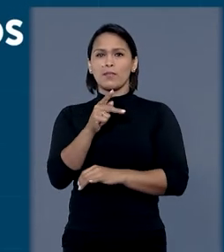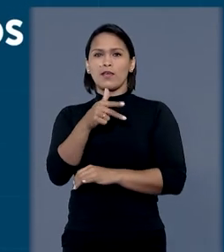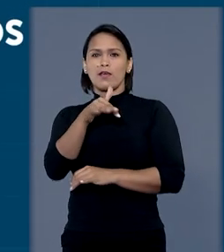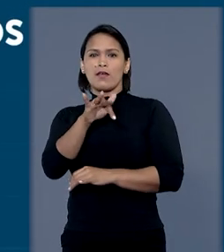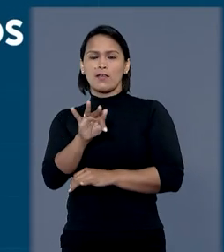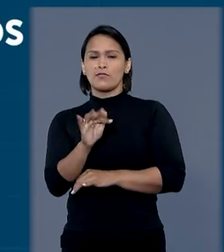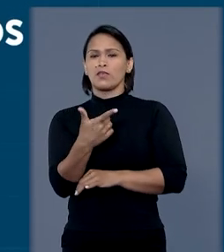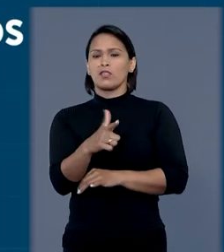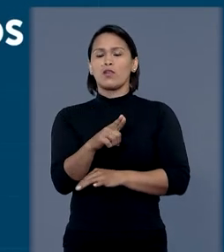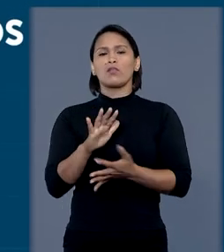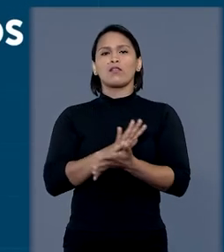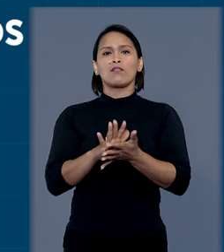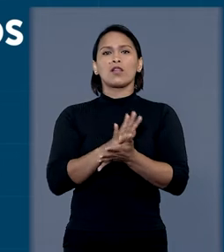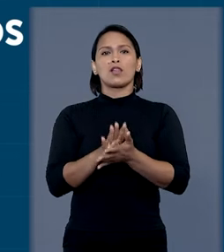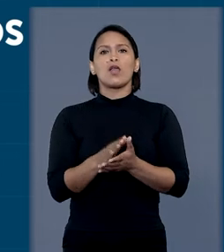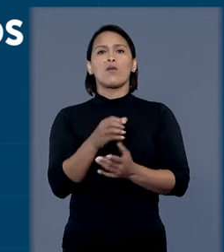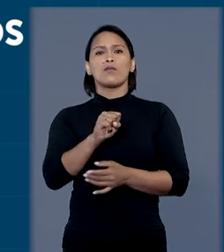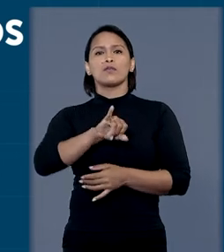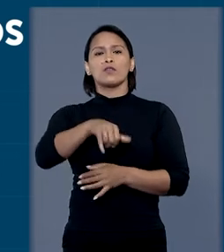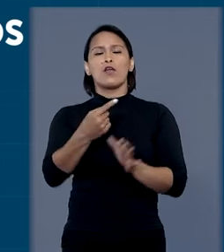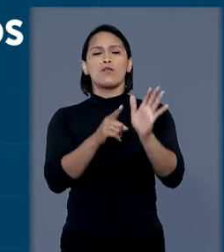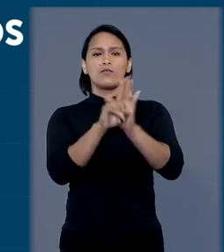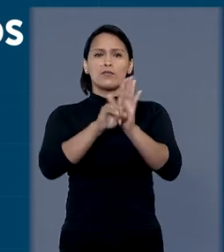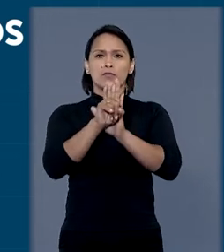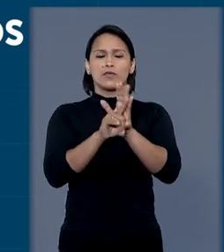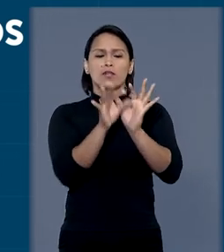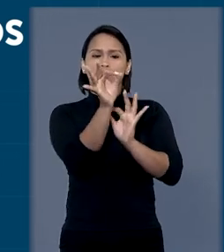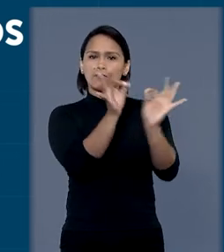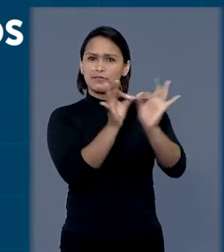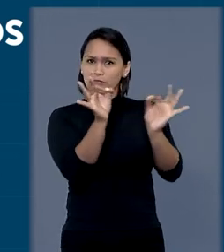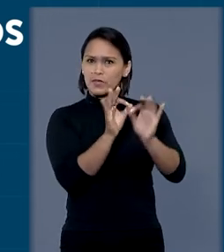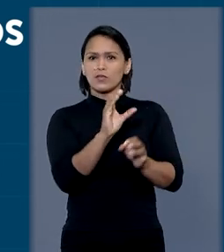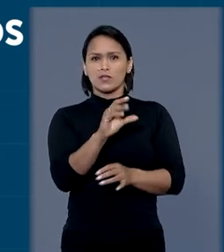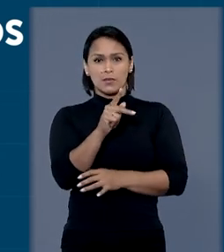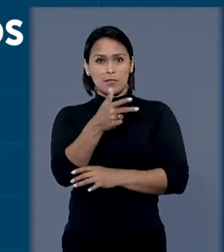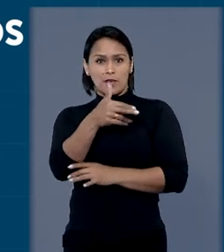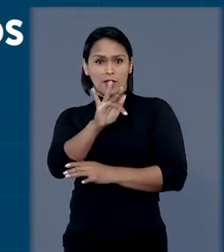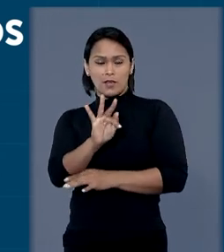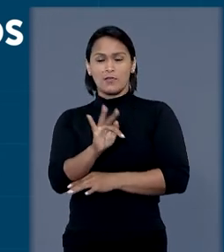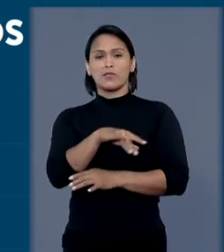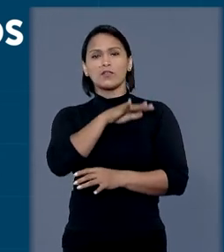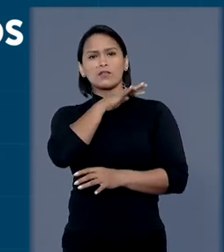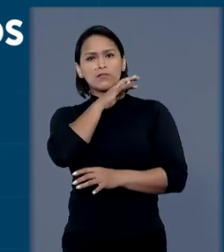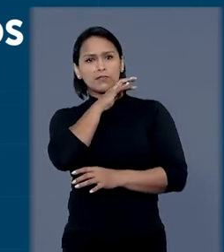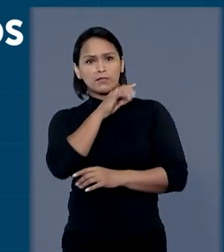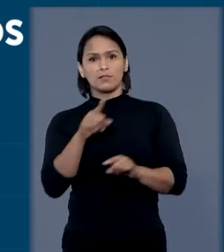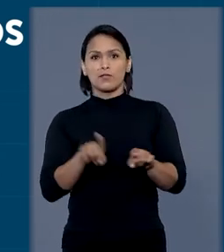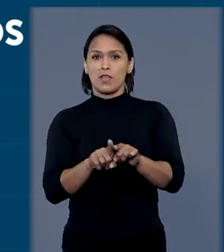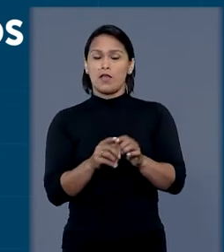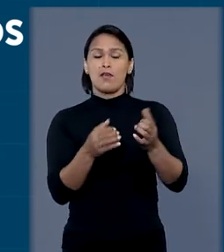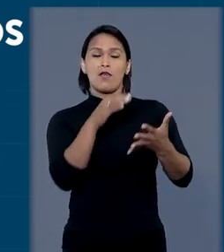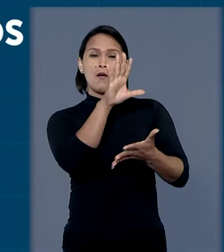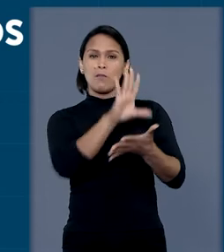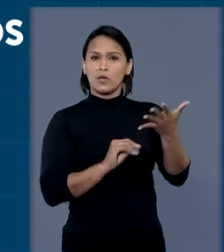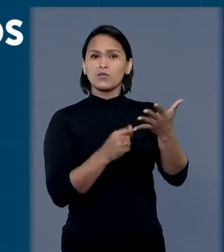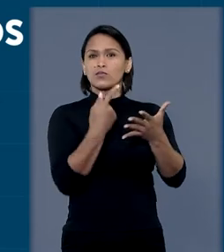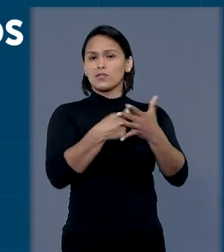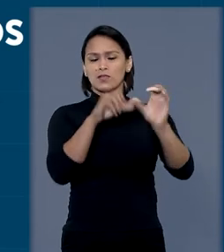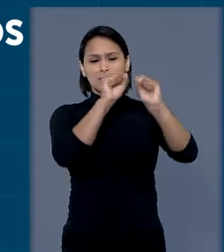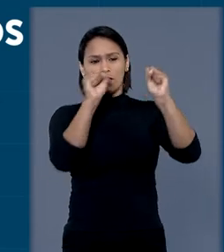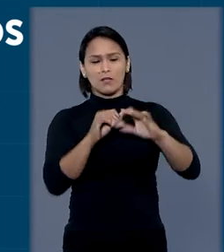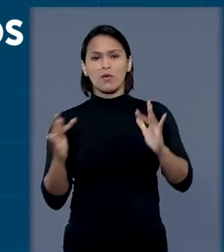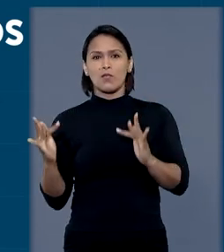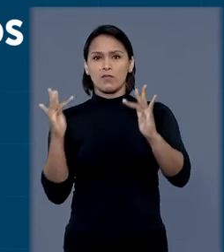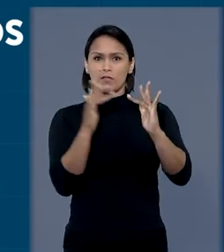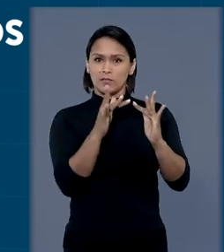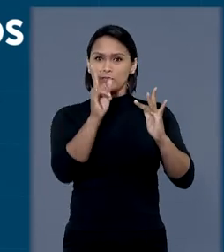que o CPF é inválido, o STJ recomenda verificar a regularidade do CPF na Receita Federal, pois os sistemas